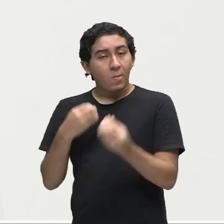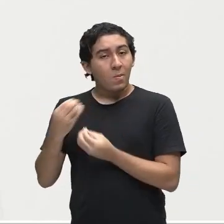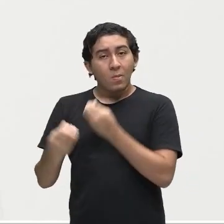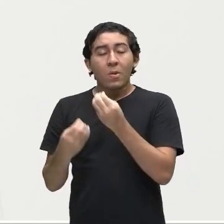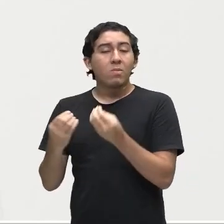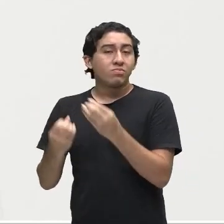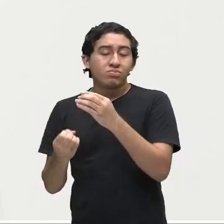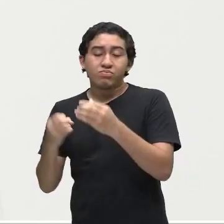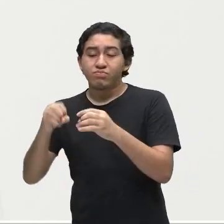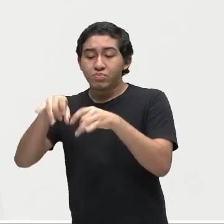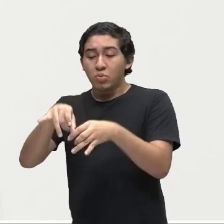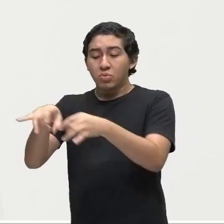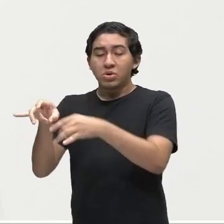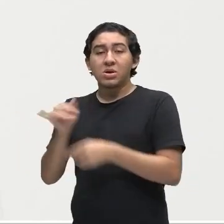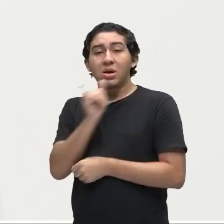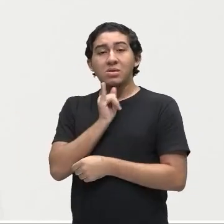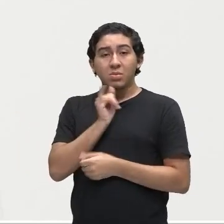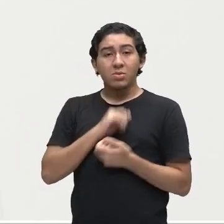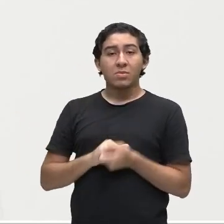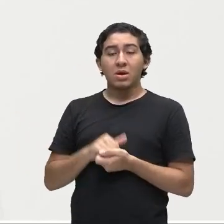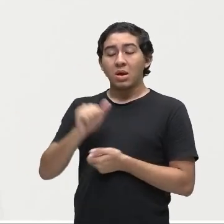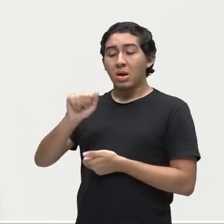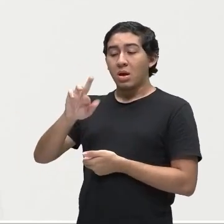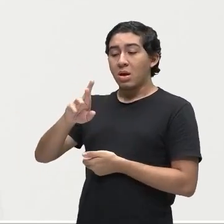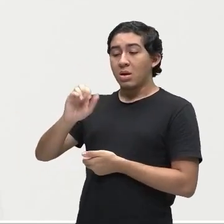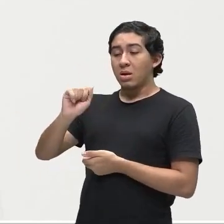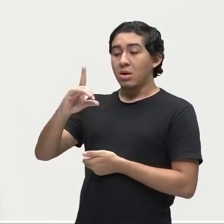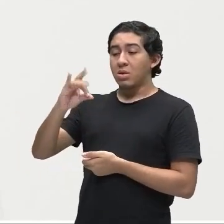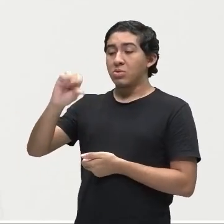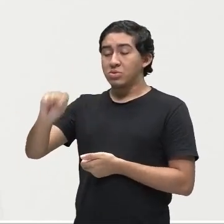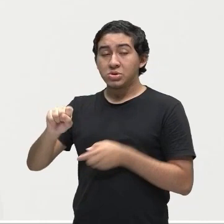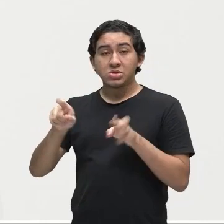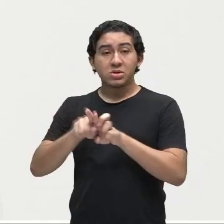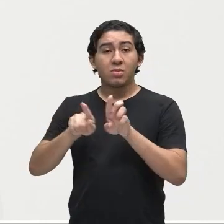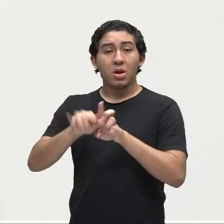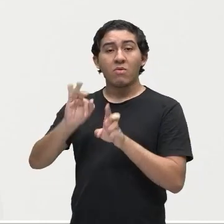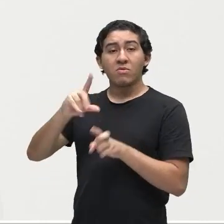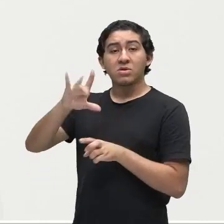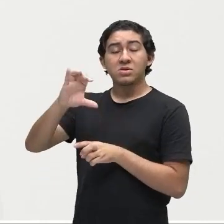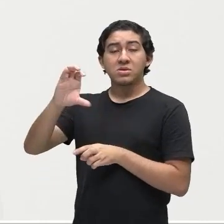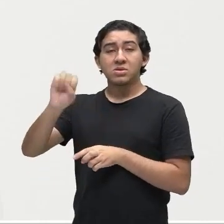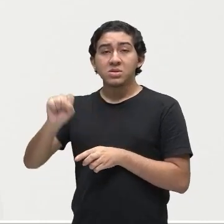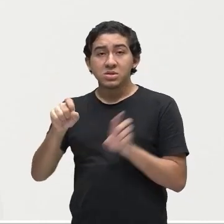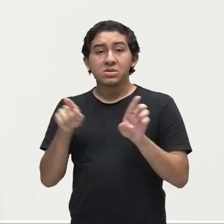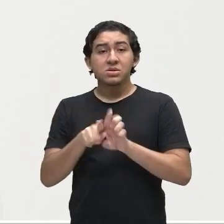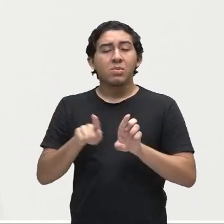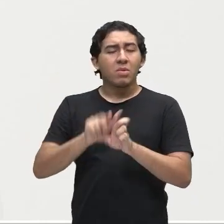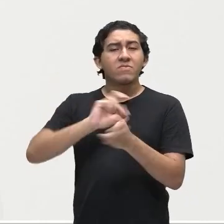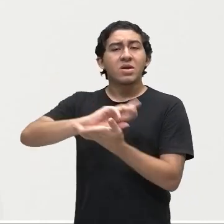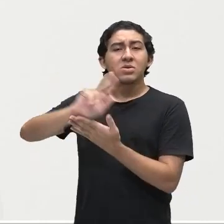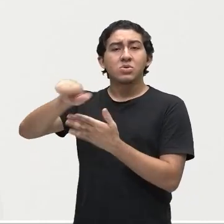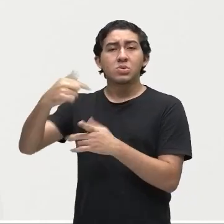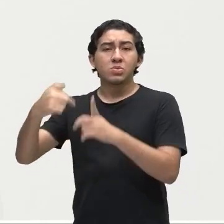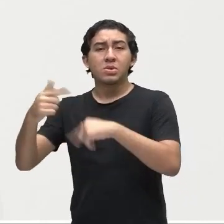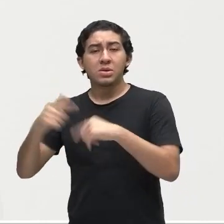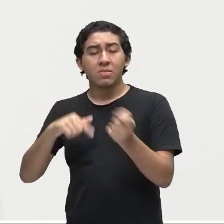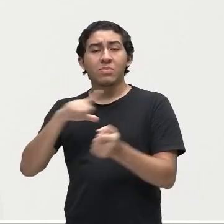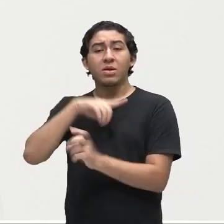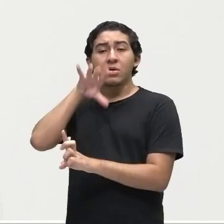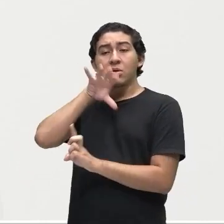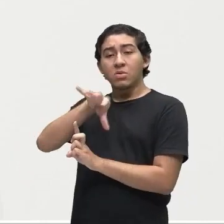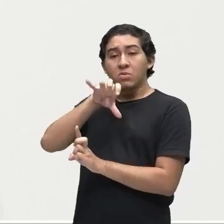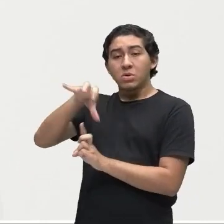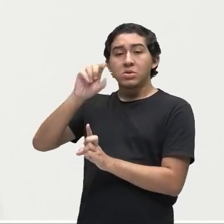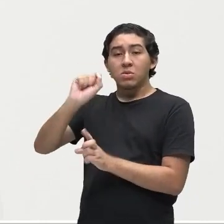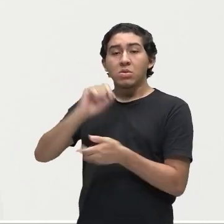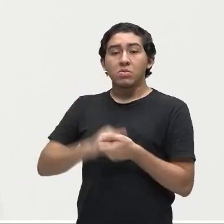exemplo, os arados, olha só, os arados, as enxadas e as foices e outras ferramentas acabaram provocando um decisivo